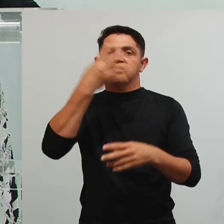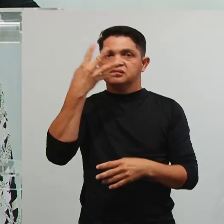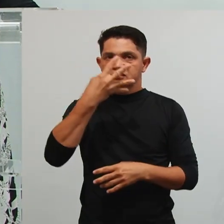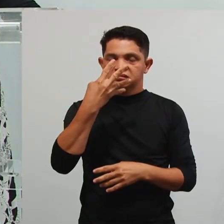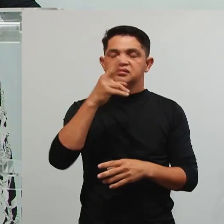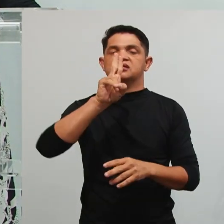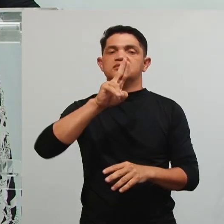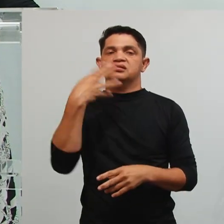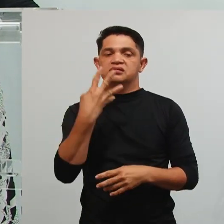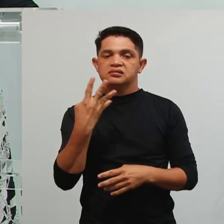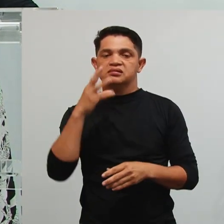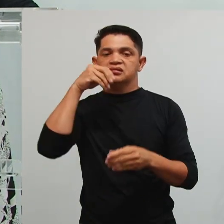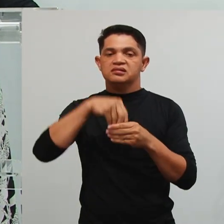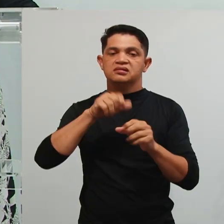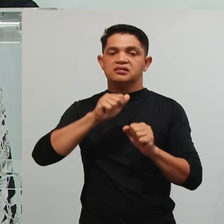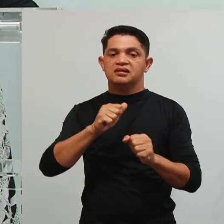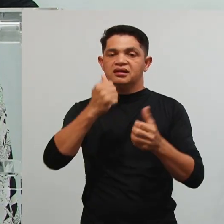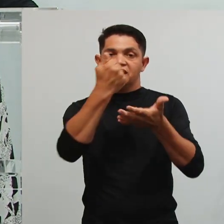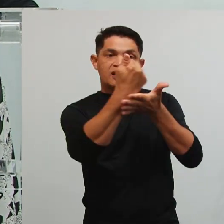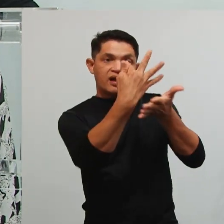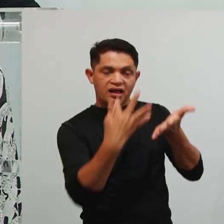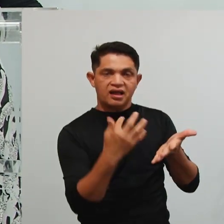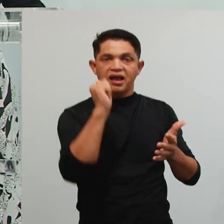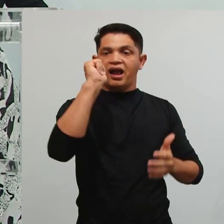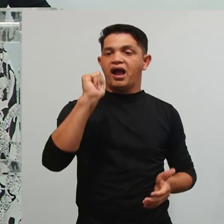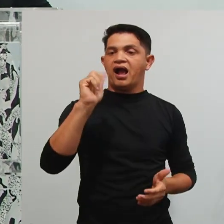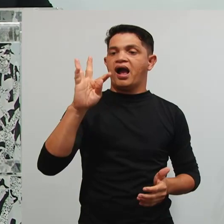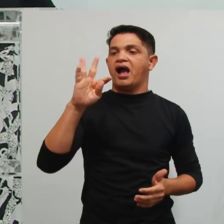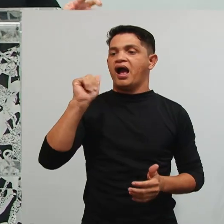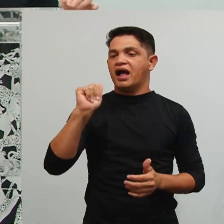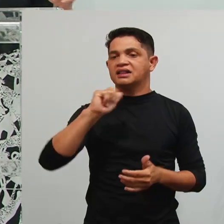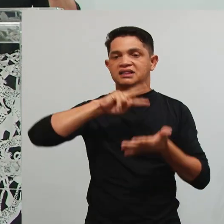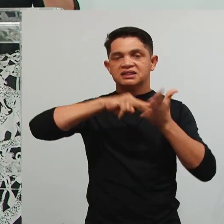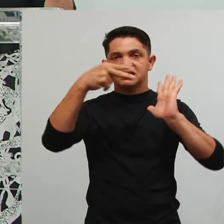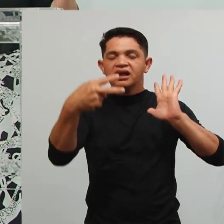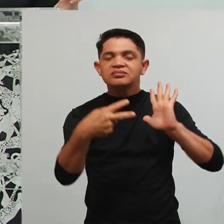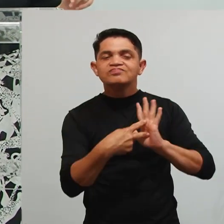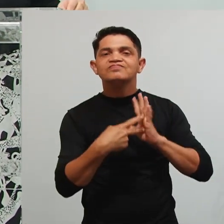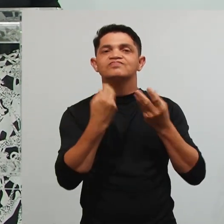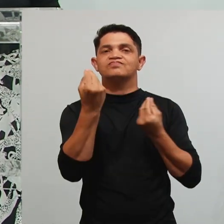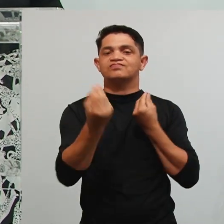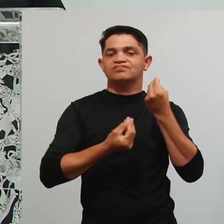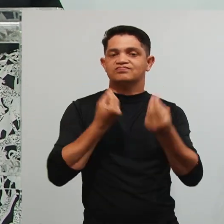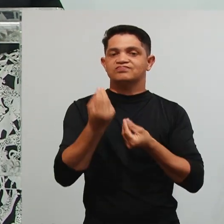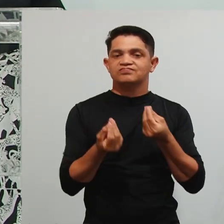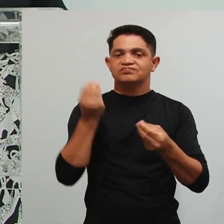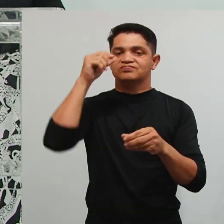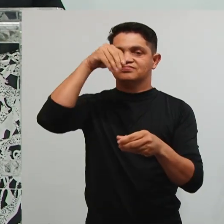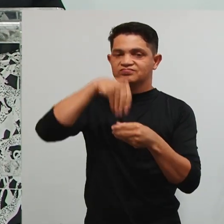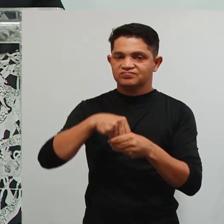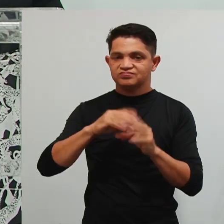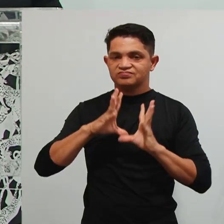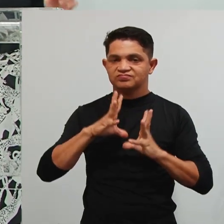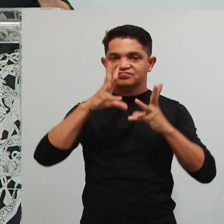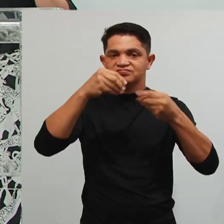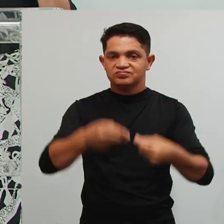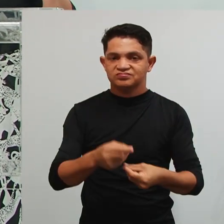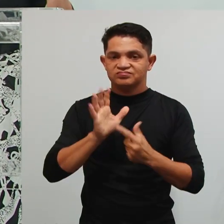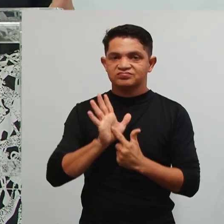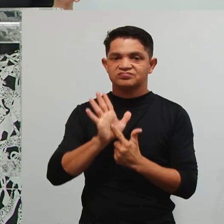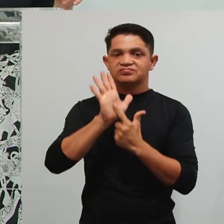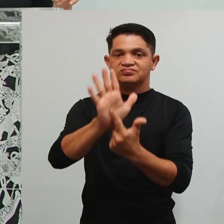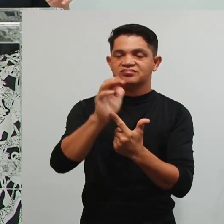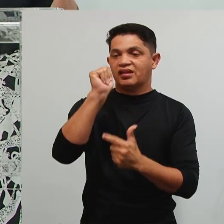vamos tratar é a ata. Né? Lembra lá quando às vezes colocam na mensagem do WhatsApp, aparece, né, a